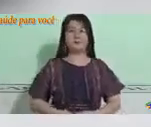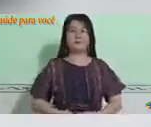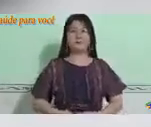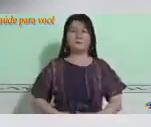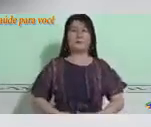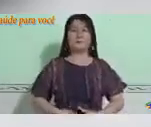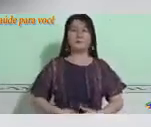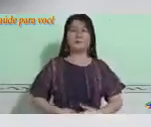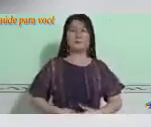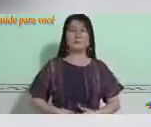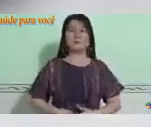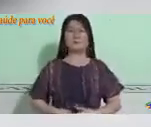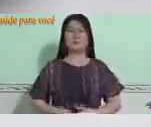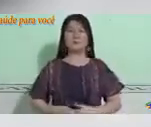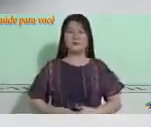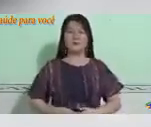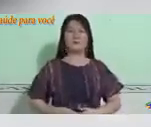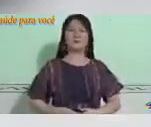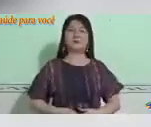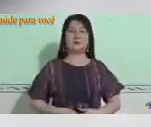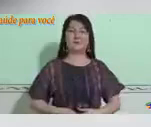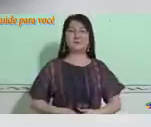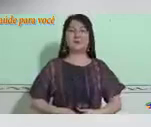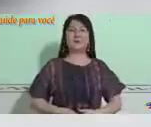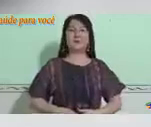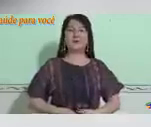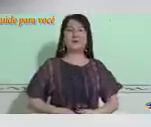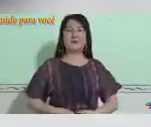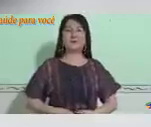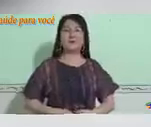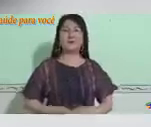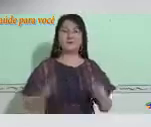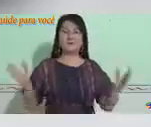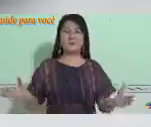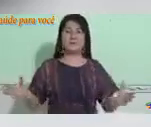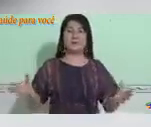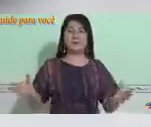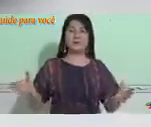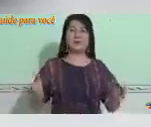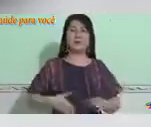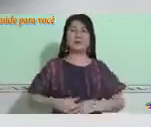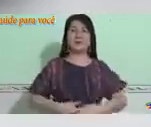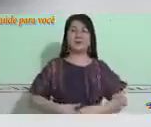SAOMSMOTEMPO, ou quando um espermatozoide é imperfeito fertilizar em um óvulo saudável.